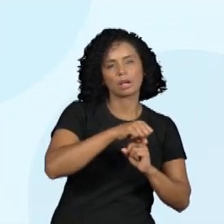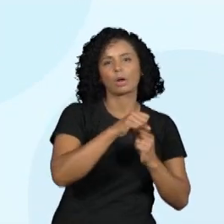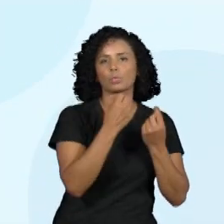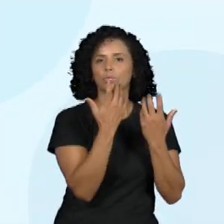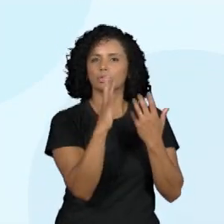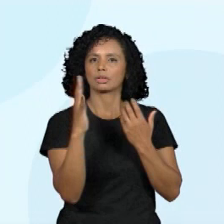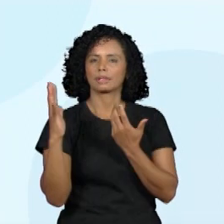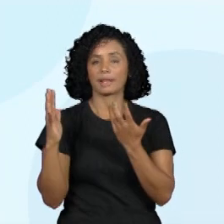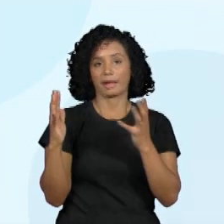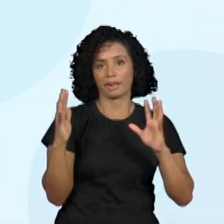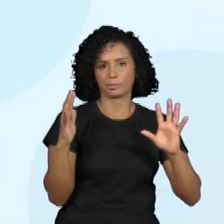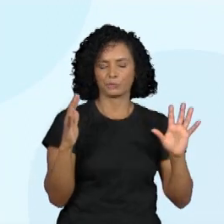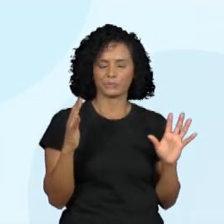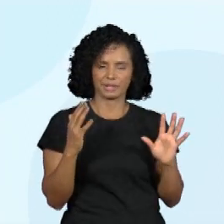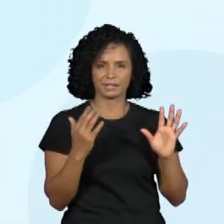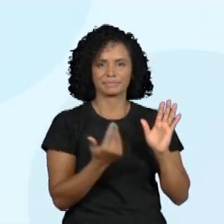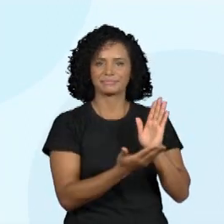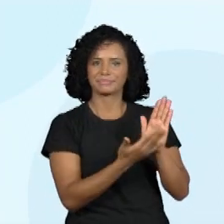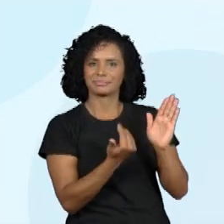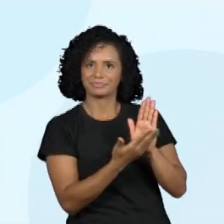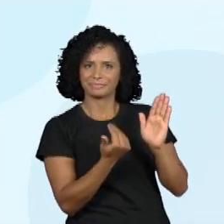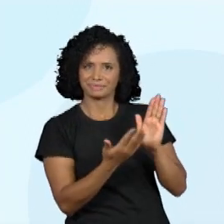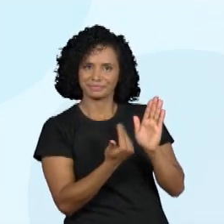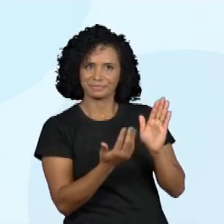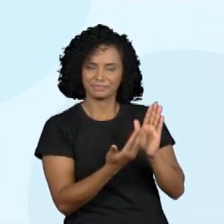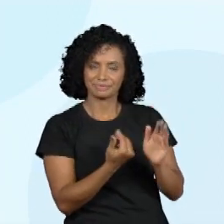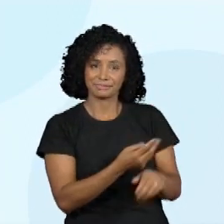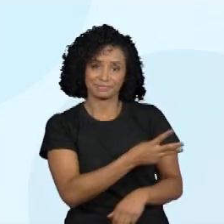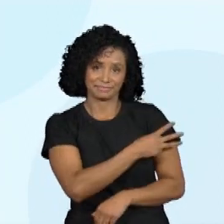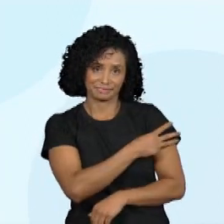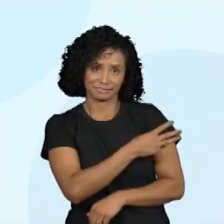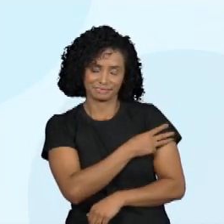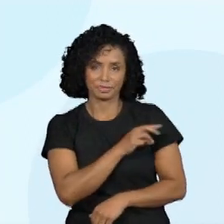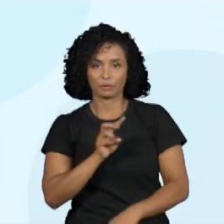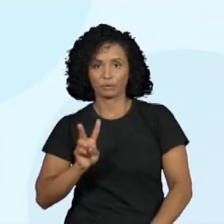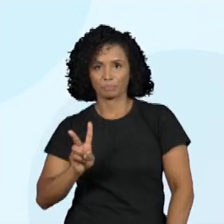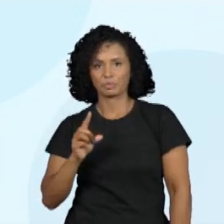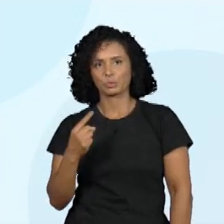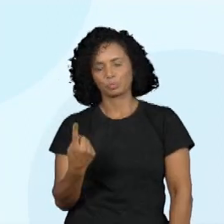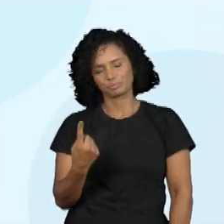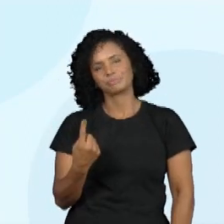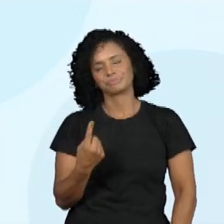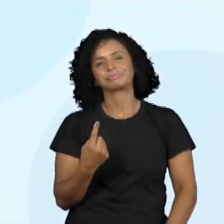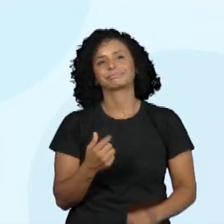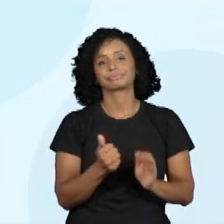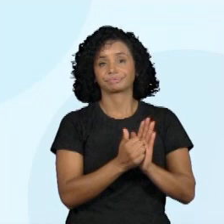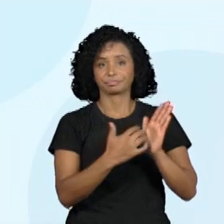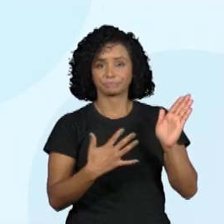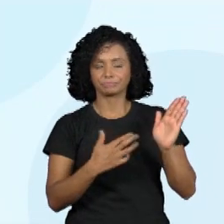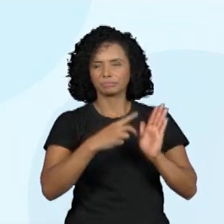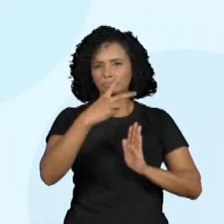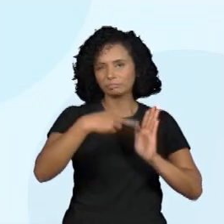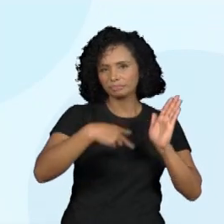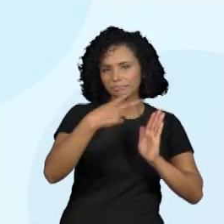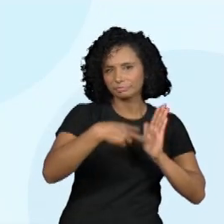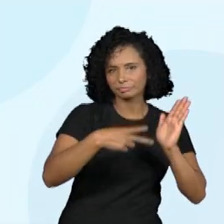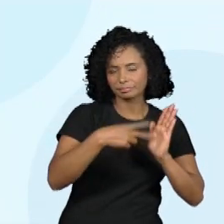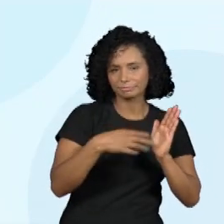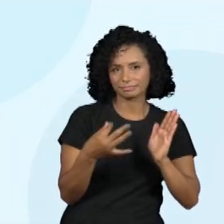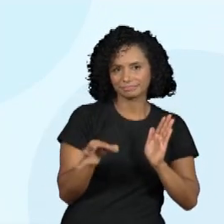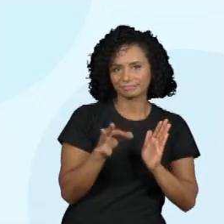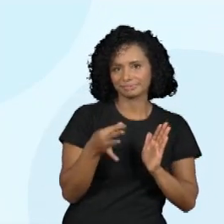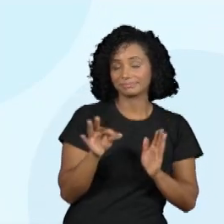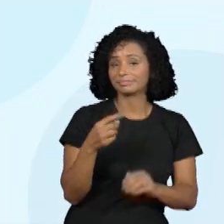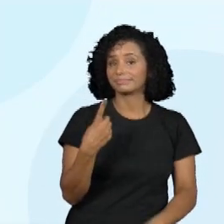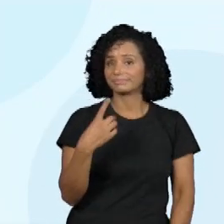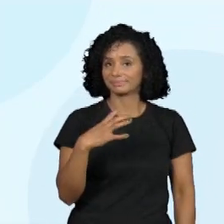estudante, do terceiro ano do ensino fundamental, volume 1, atividades de leitura aí na página 10, que tem tudo a ver com a aula que